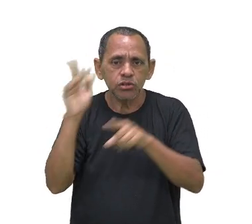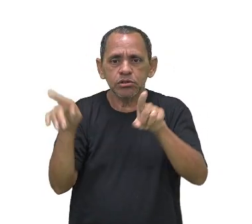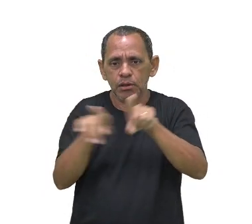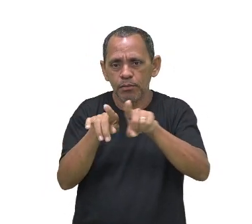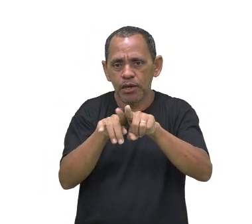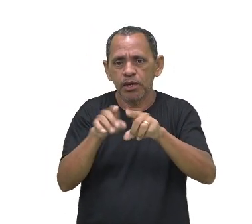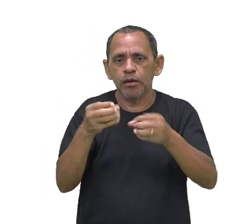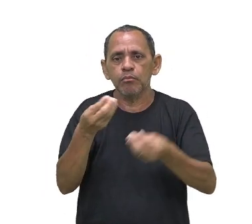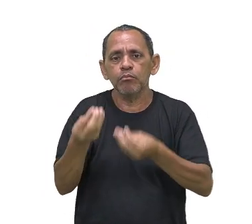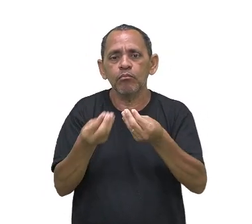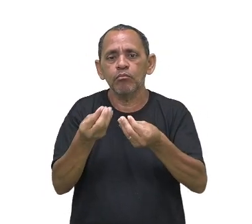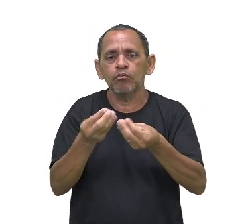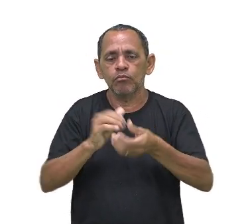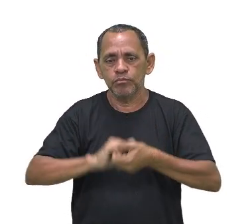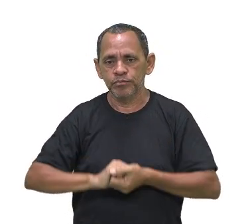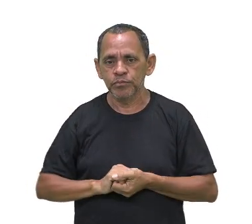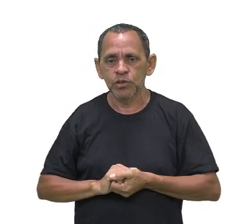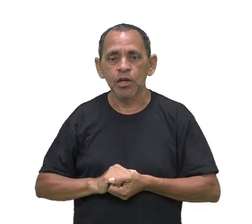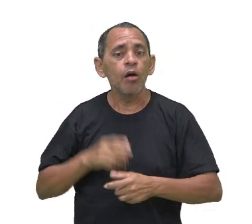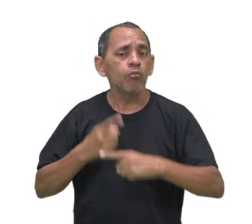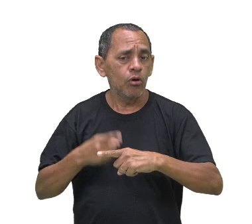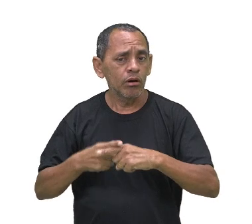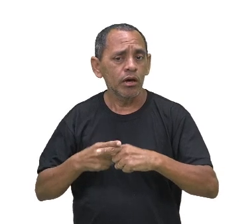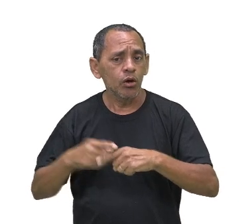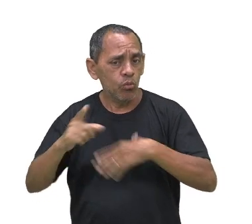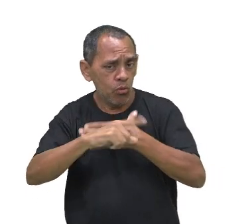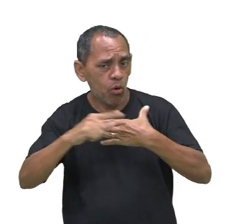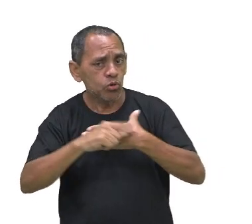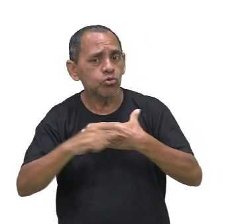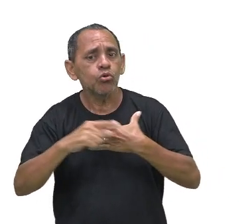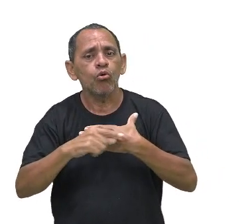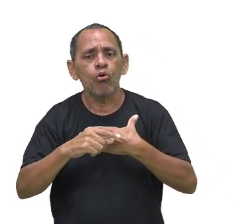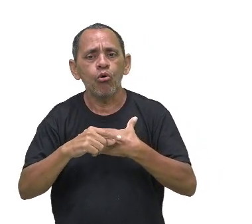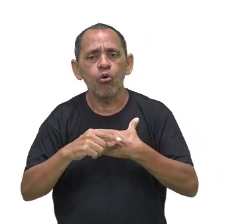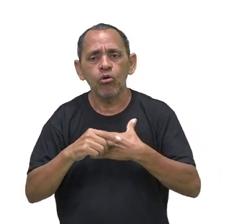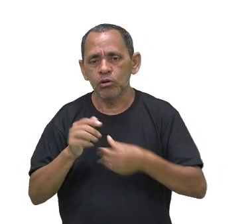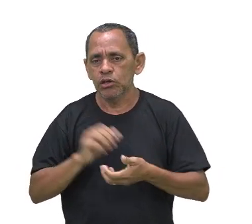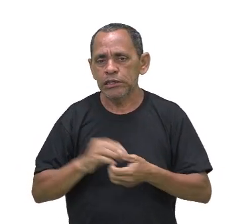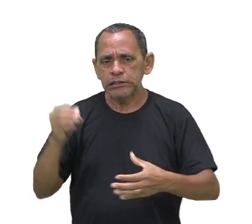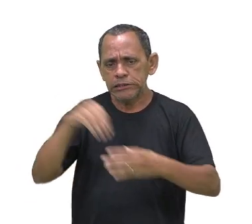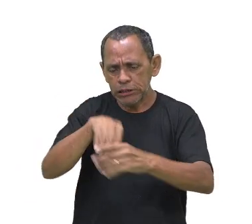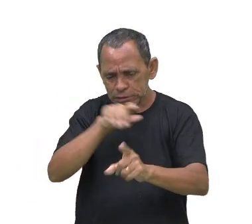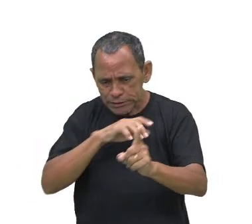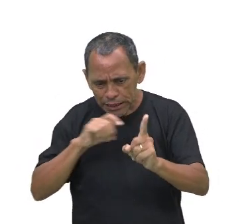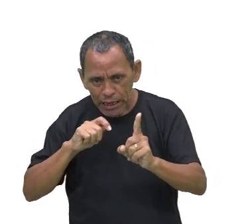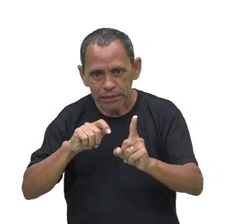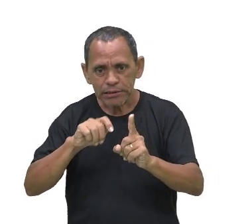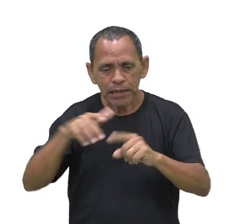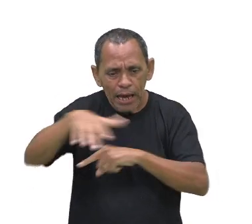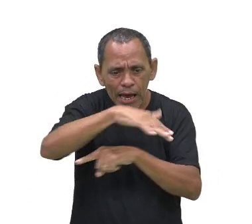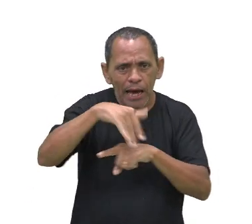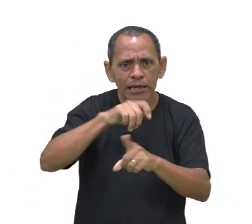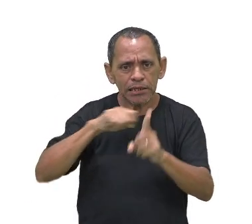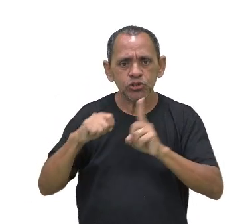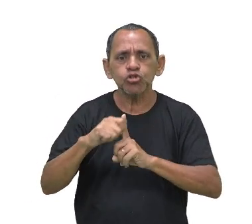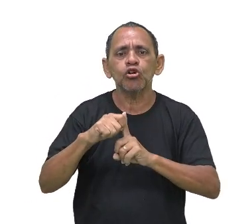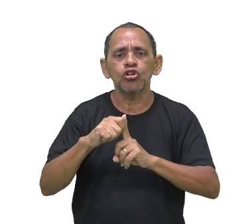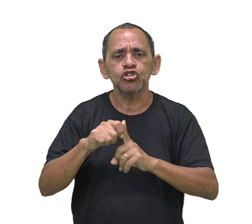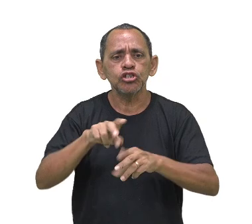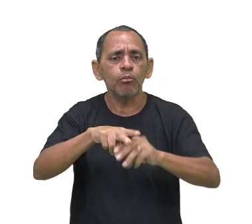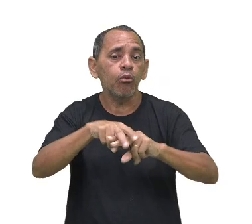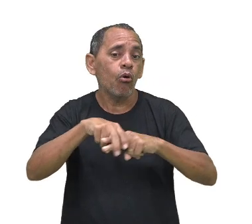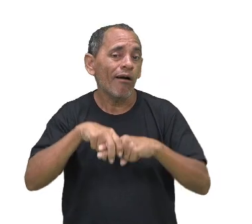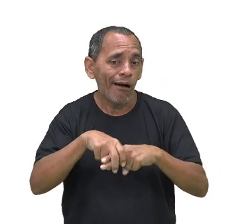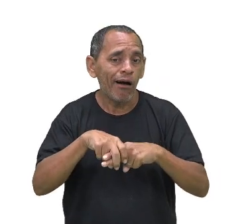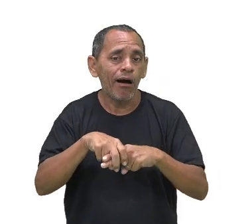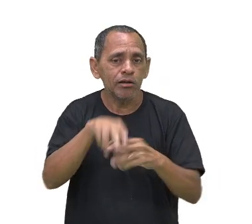assim, reconhecido dentro da área da sociologia por conta desta obra.